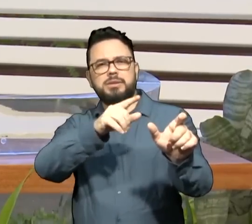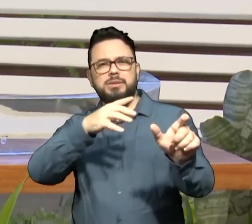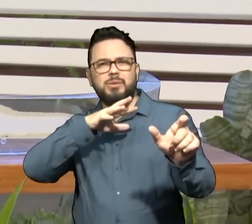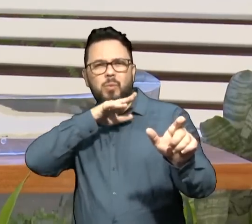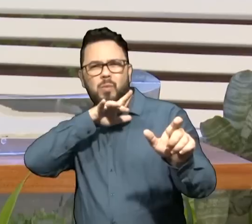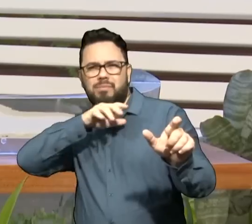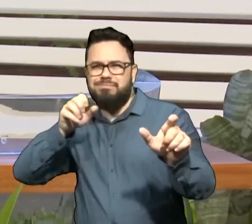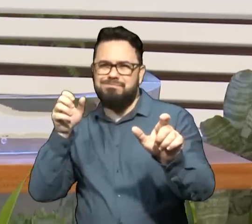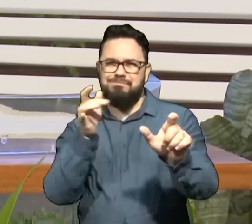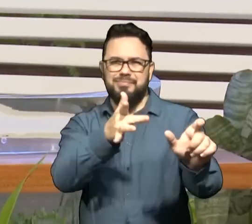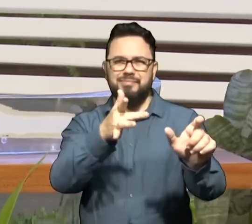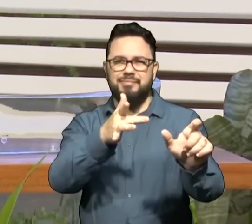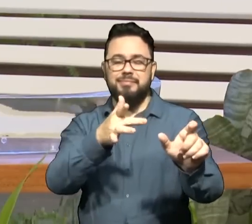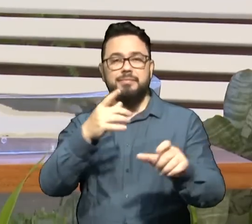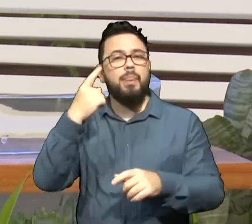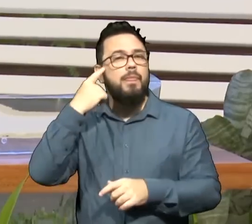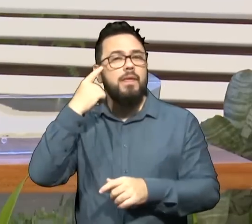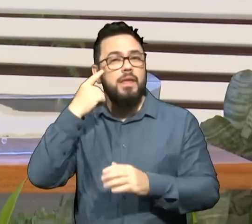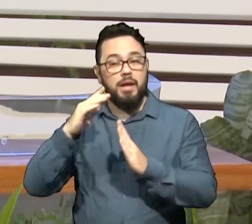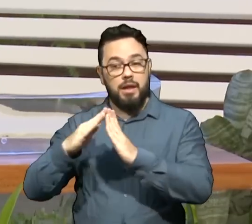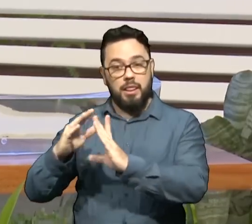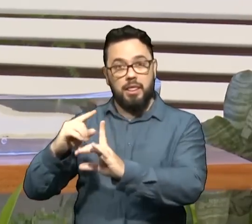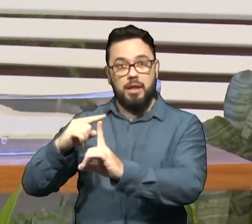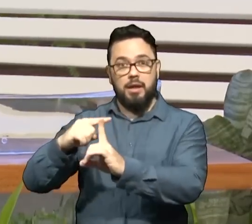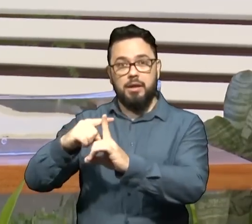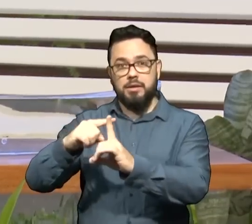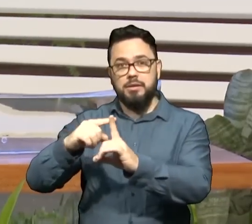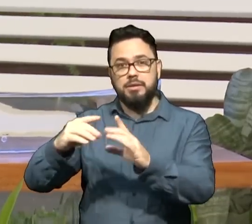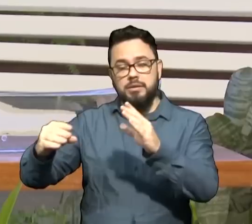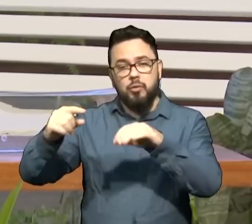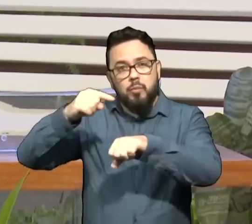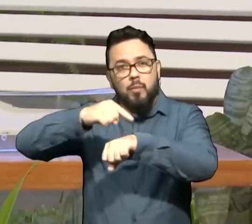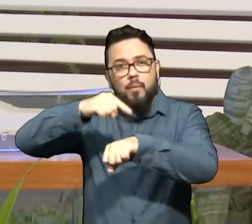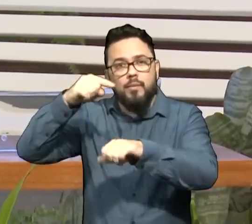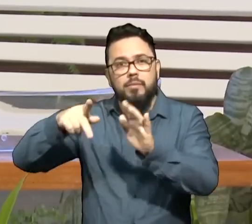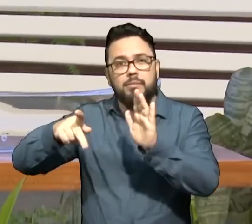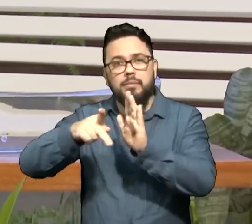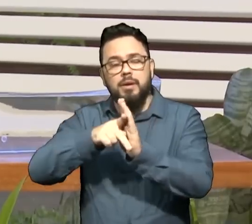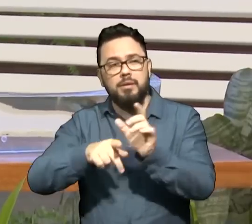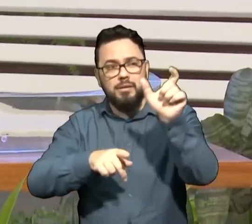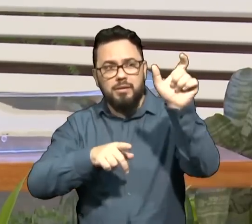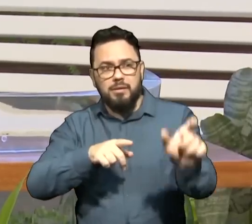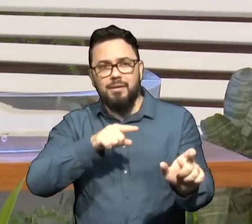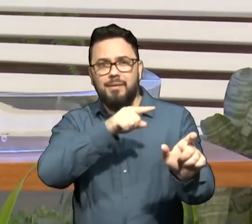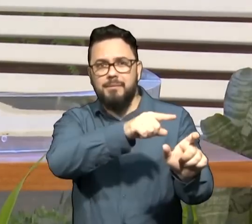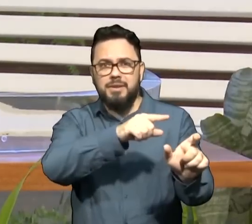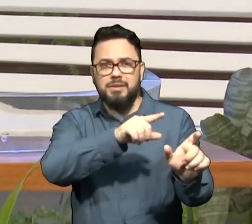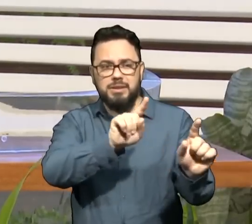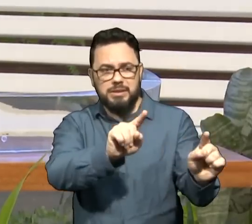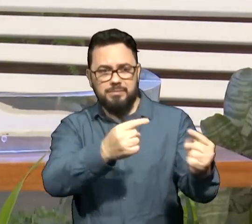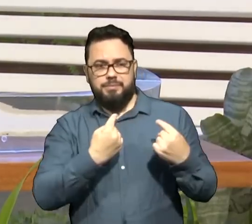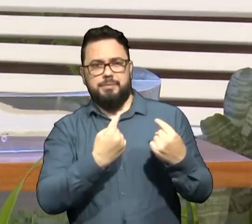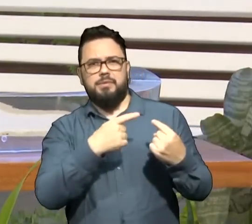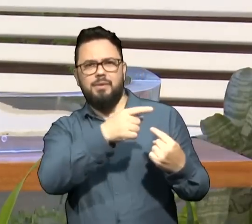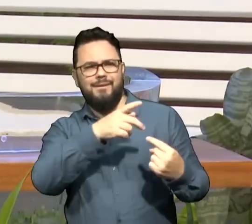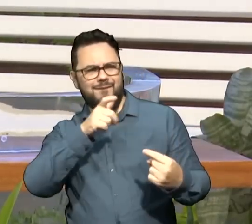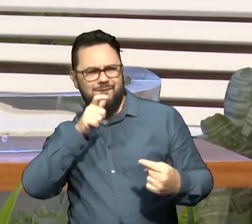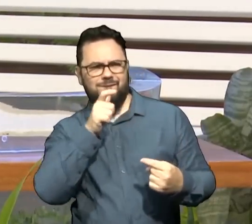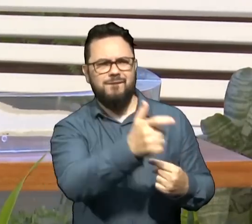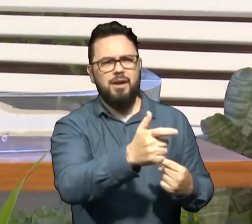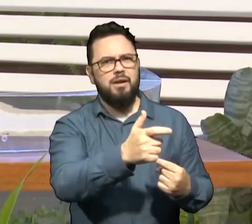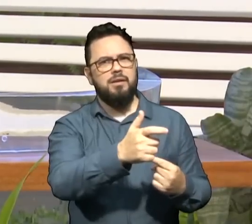sinagoga incluíram no espaço da liturgia um momento para você amaldiçoar os